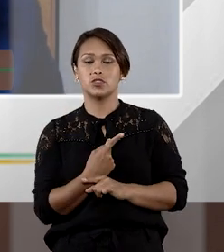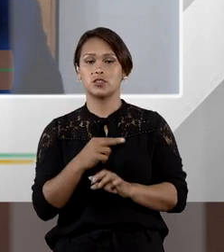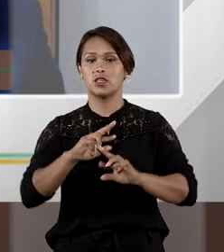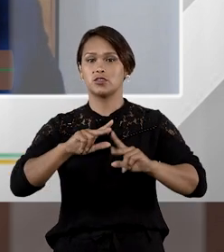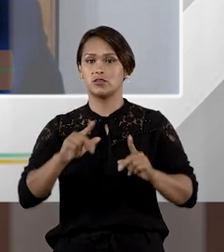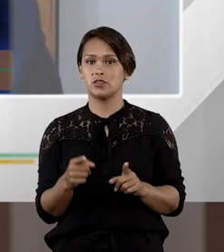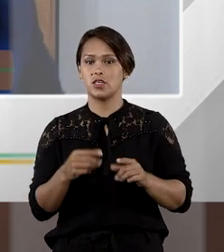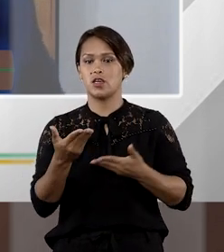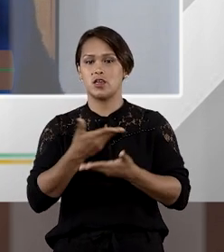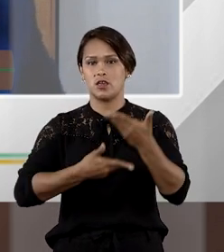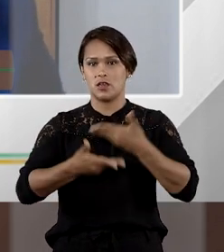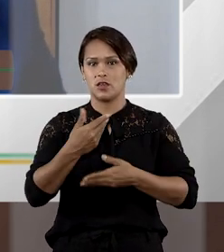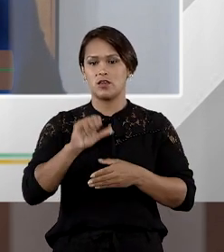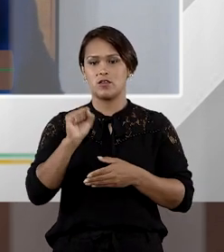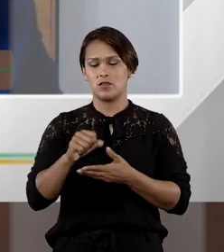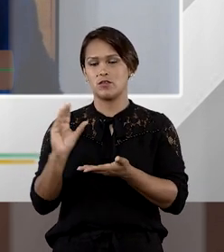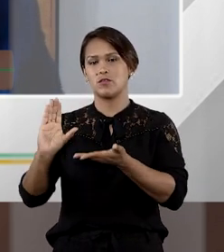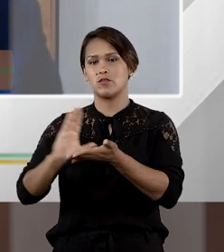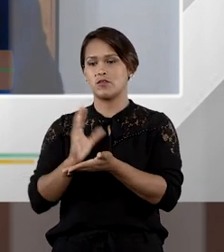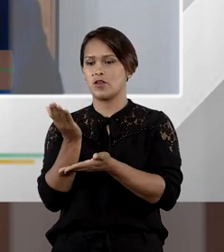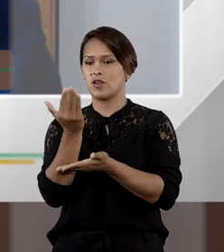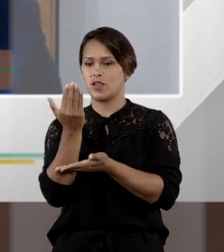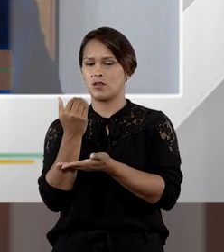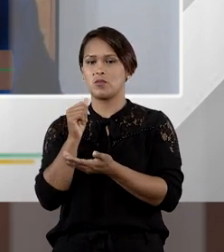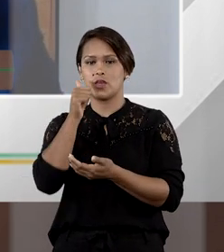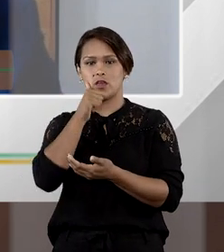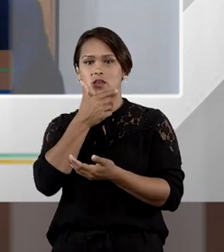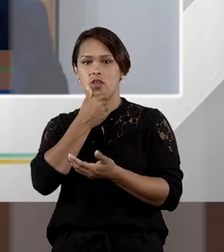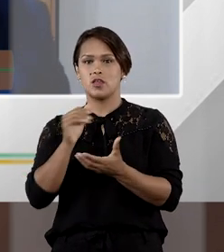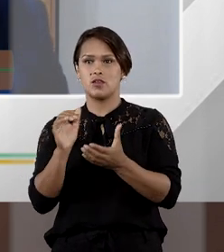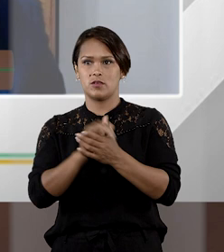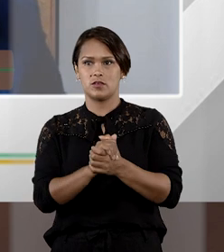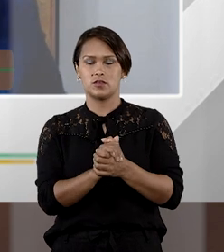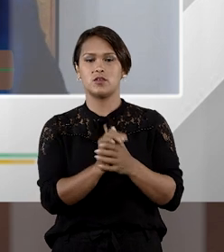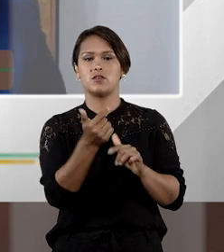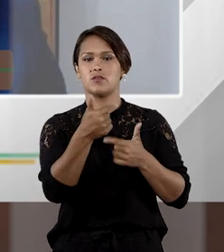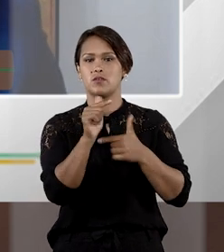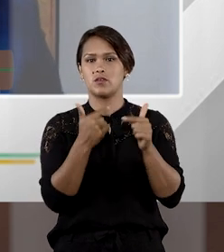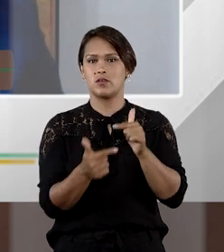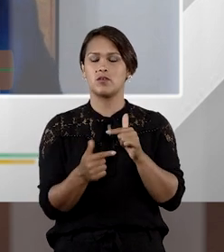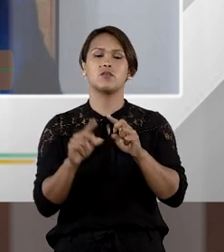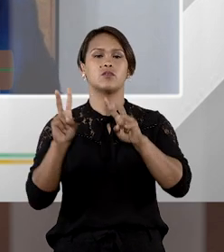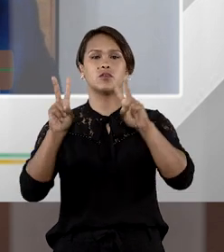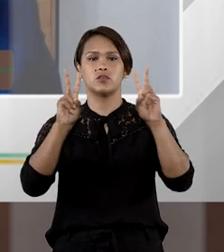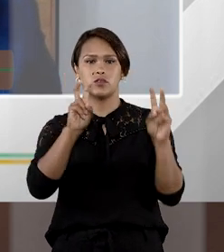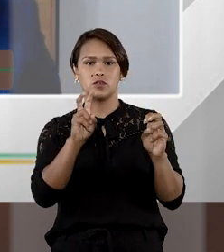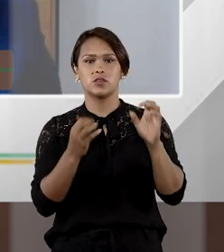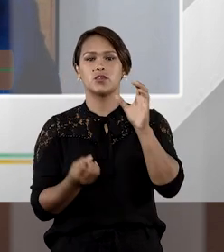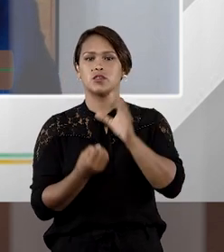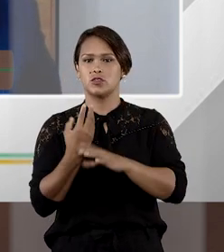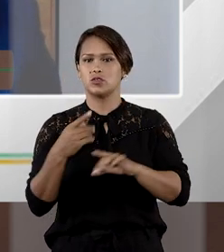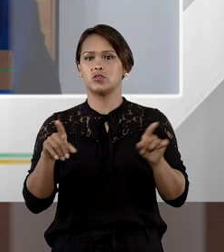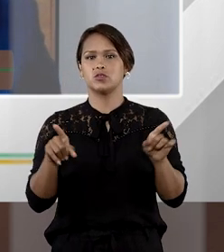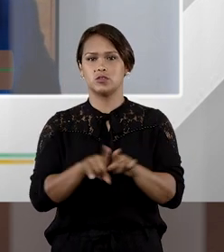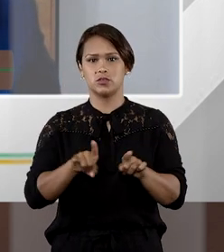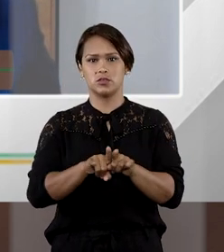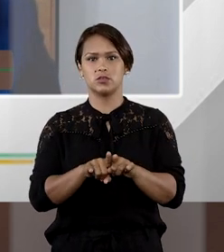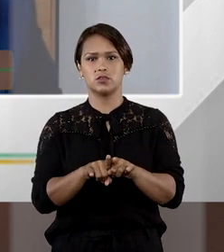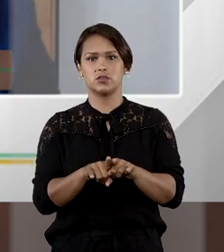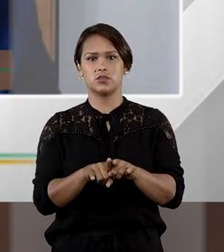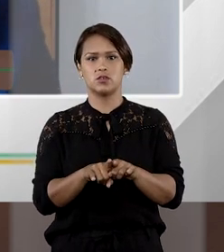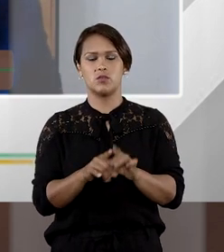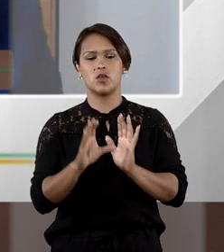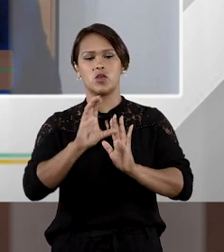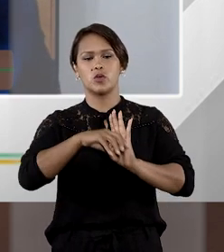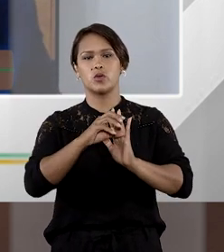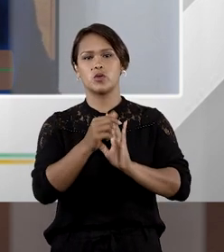indignidade envolvem justamente alimentos entre os cônjuges. Então, é um outro tema, né, que surge também, que